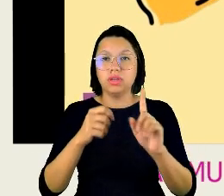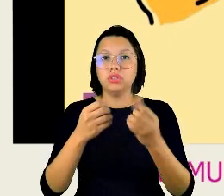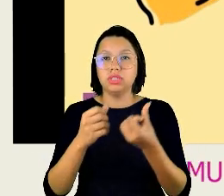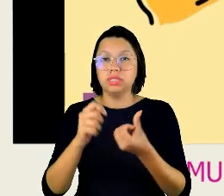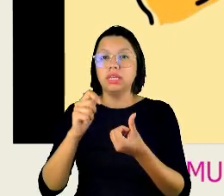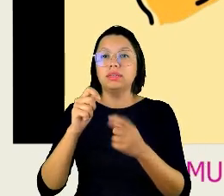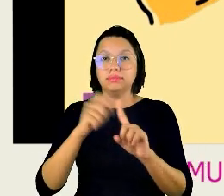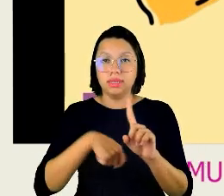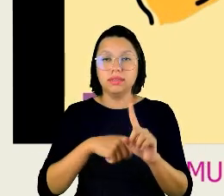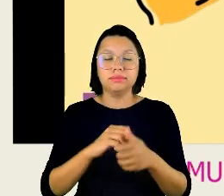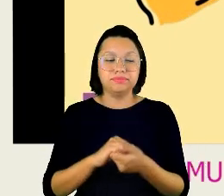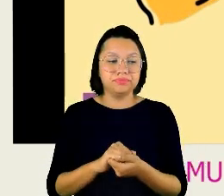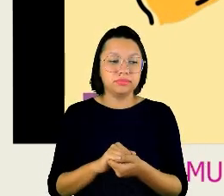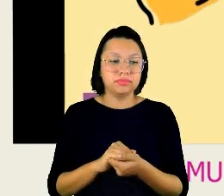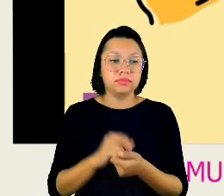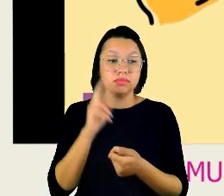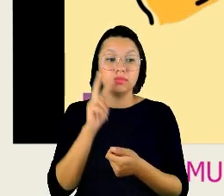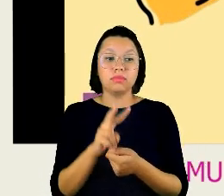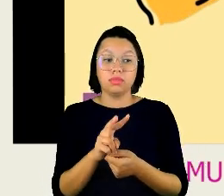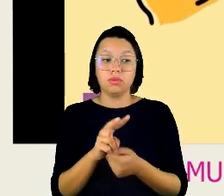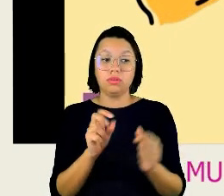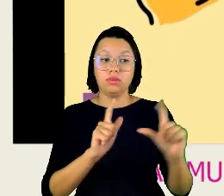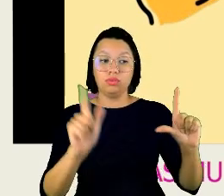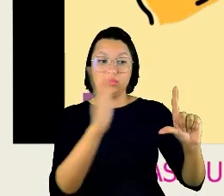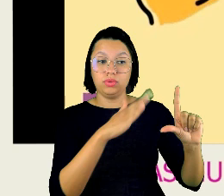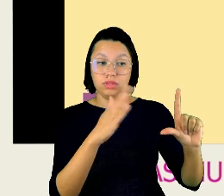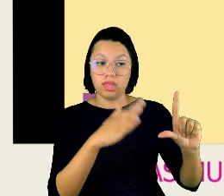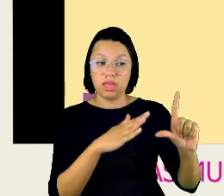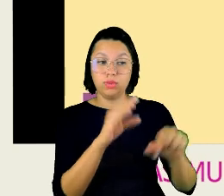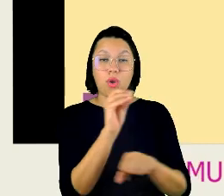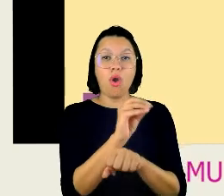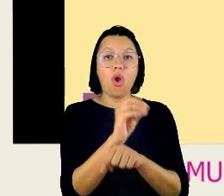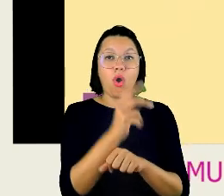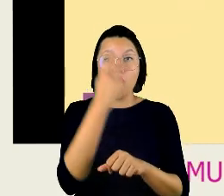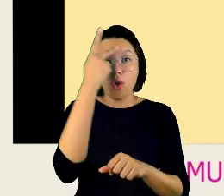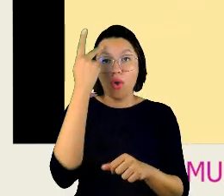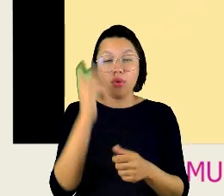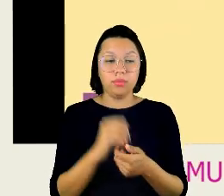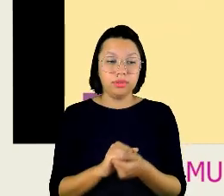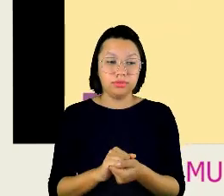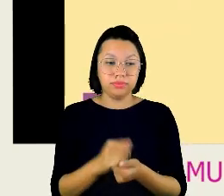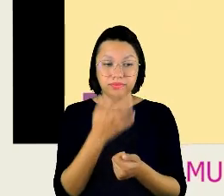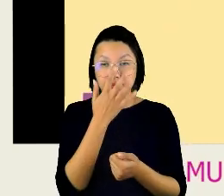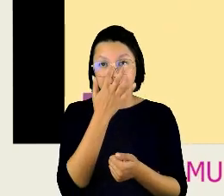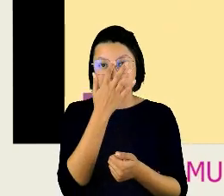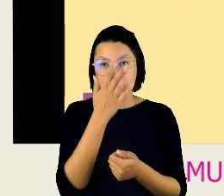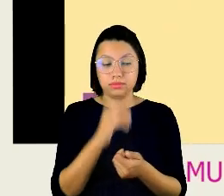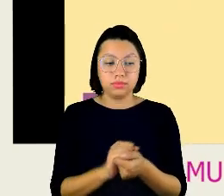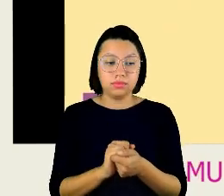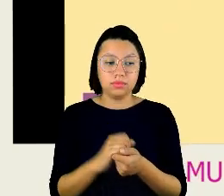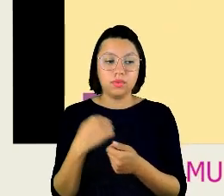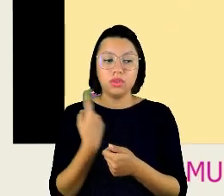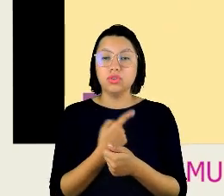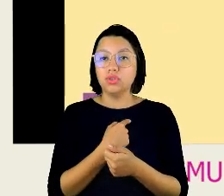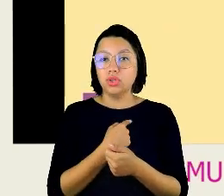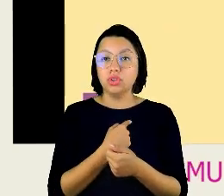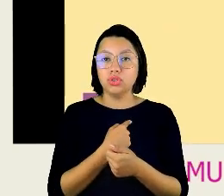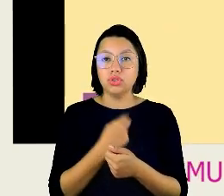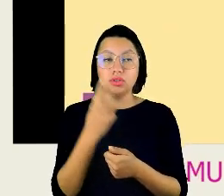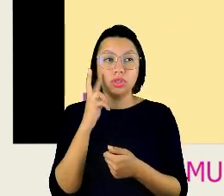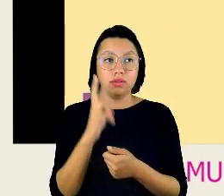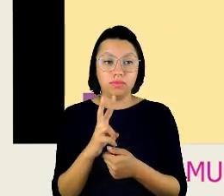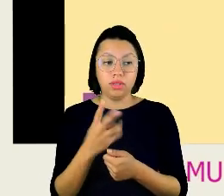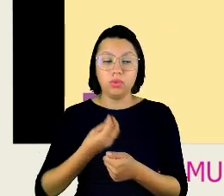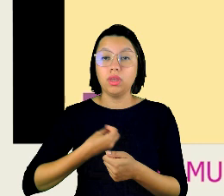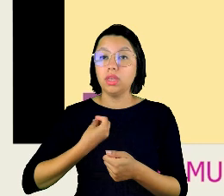meses. E aí, olhando para o slide de cuidado de pessoas, o próximo, a gente está vendo